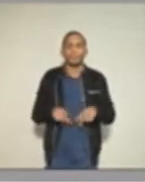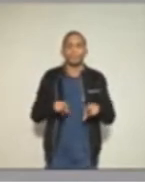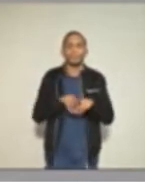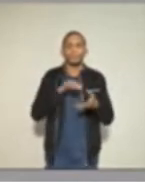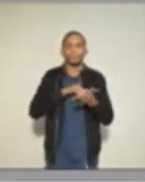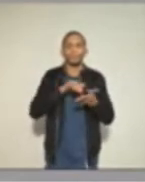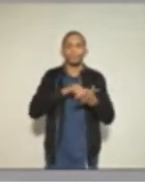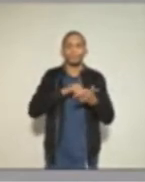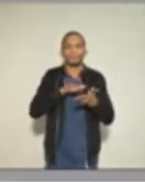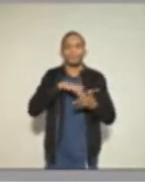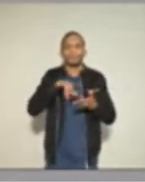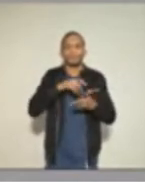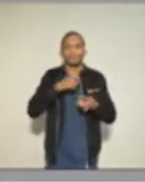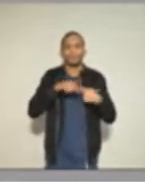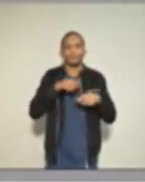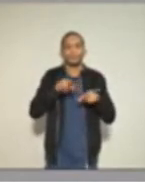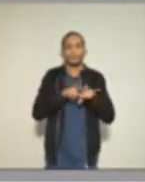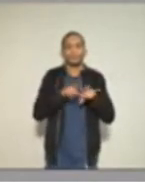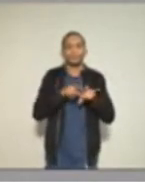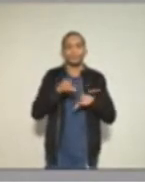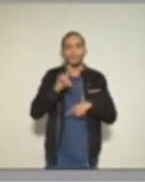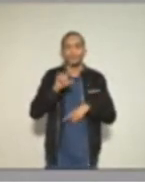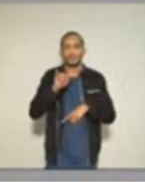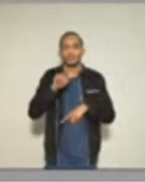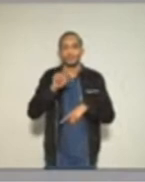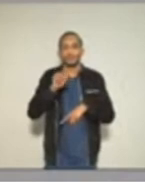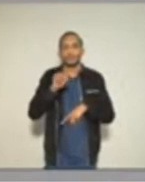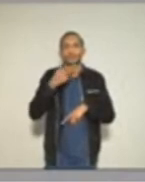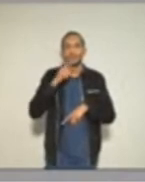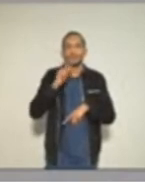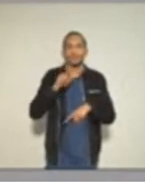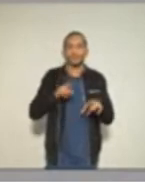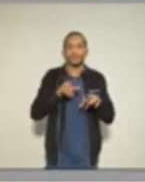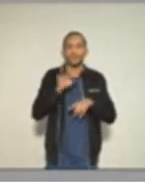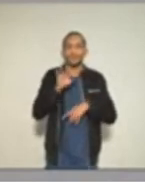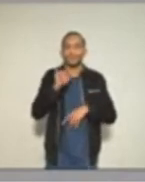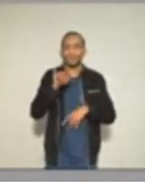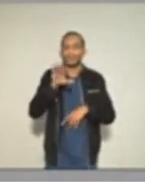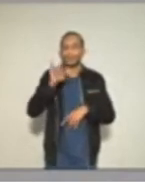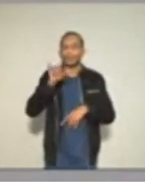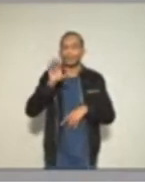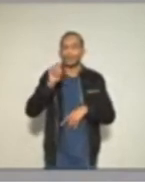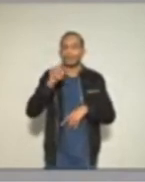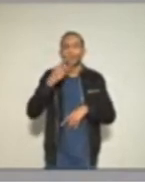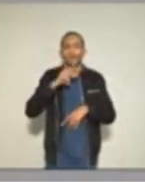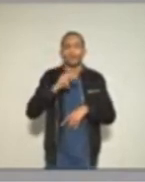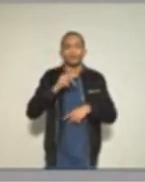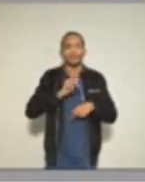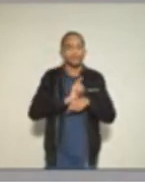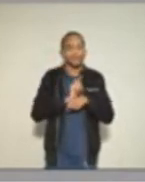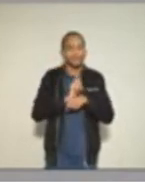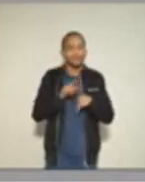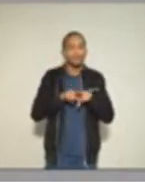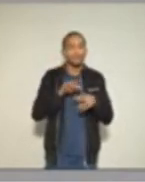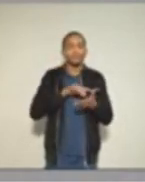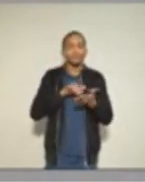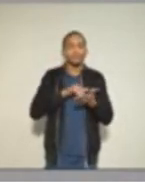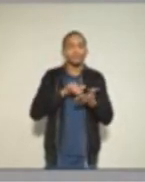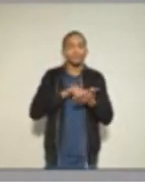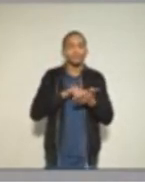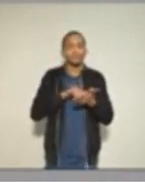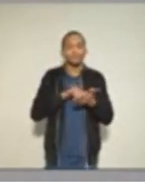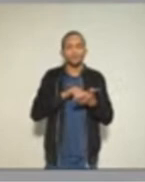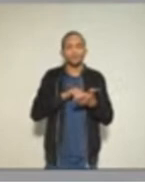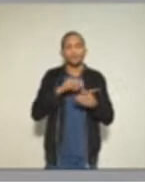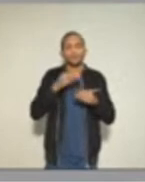Secretários executivos Diogo e Ulepique. Fabrício Cobra, nosso secretário executivo de Gestão da Secretaria de Governo